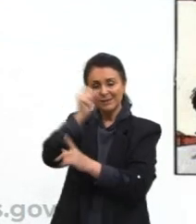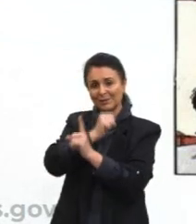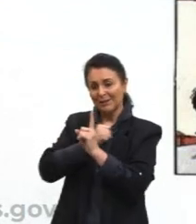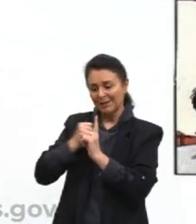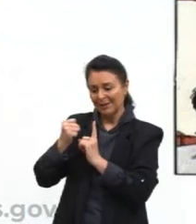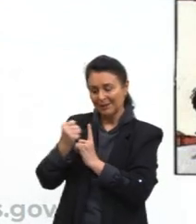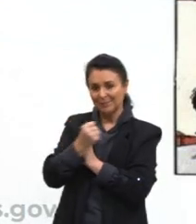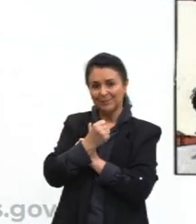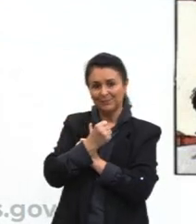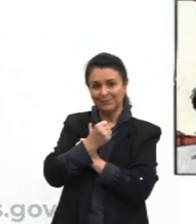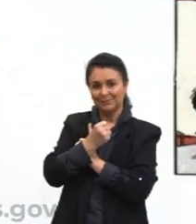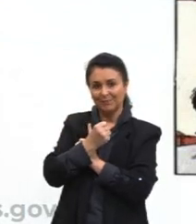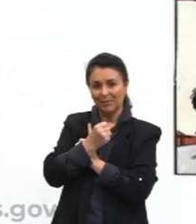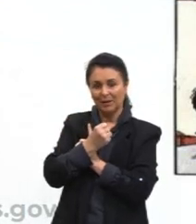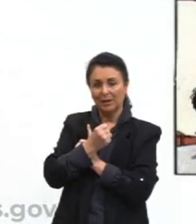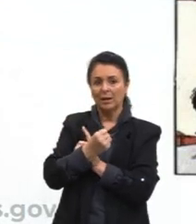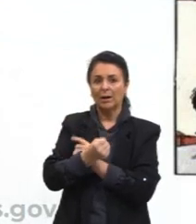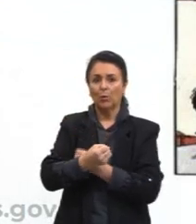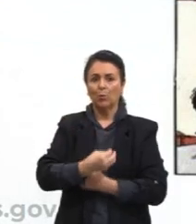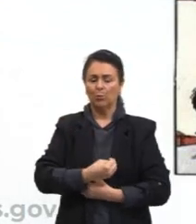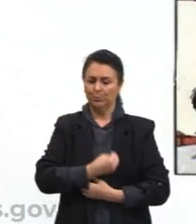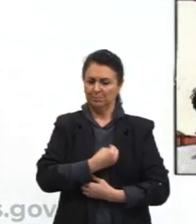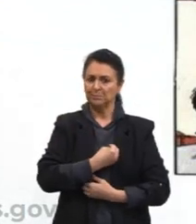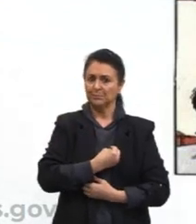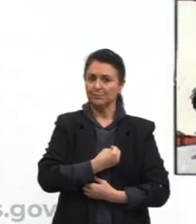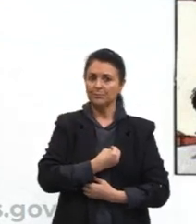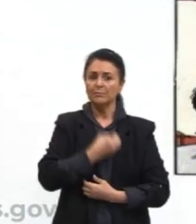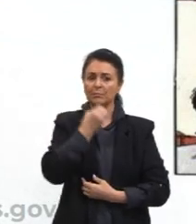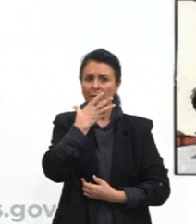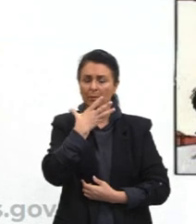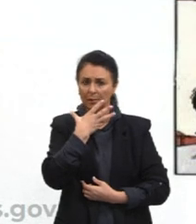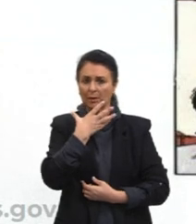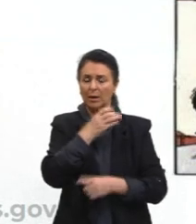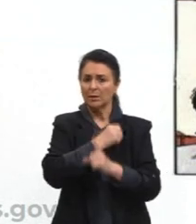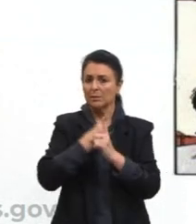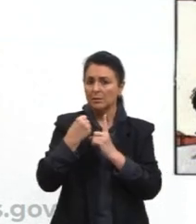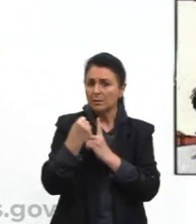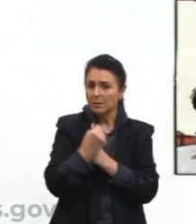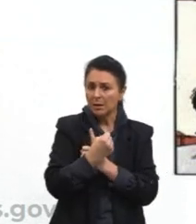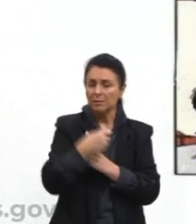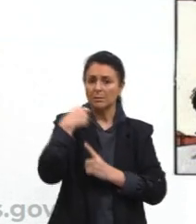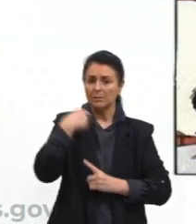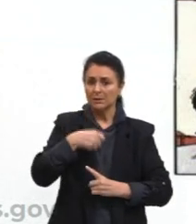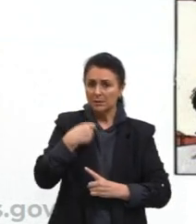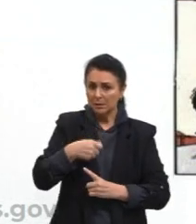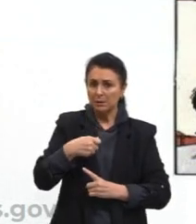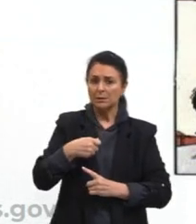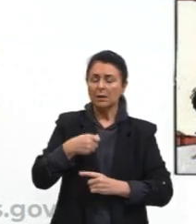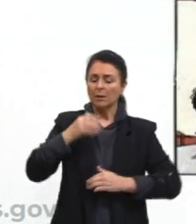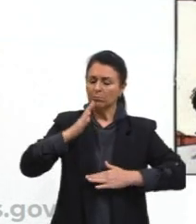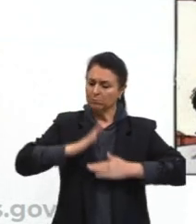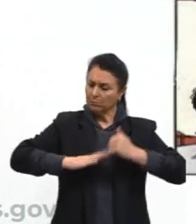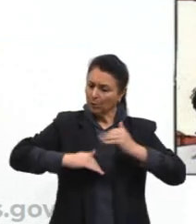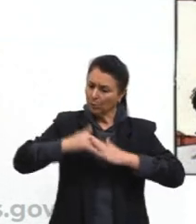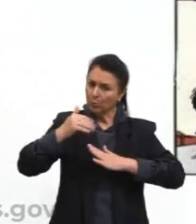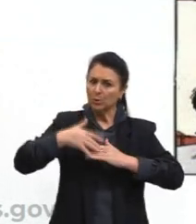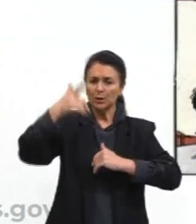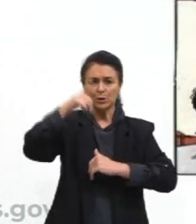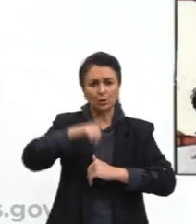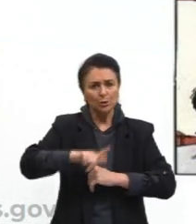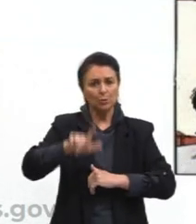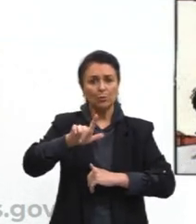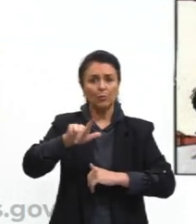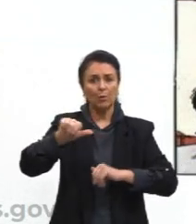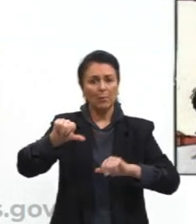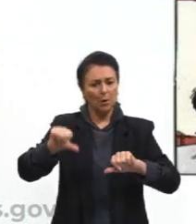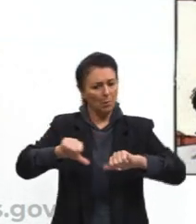o nosso ah ah o Bem Viver da sociedade a sociedade deve ser sempre está sendo reconstruída para o